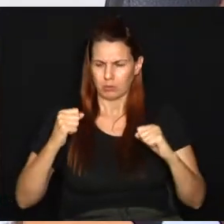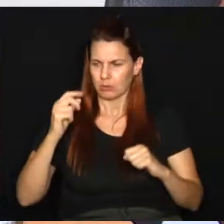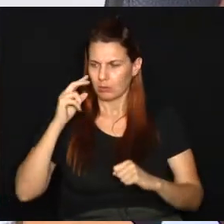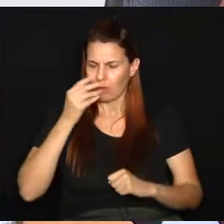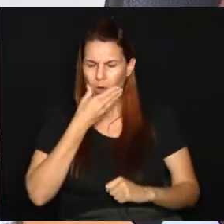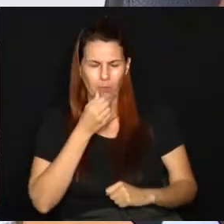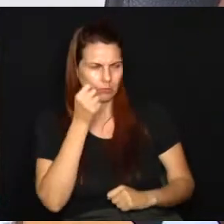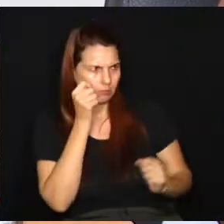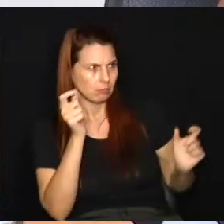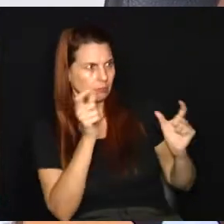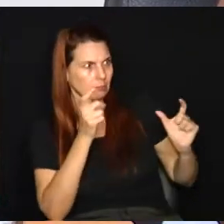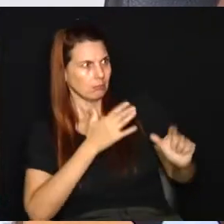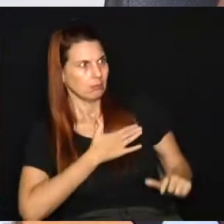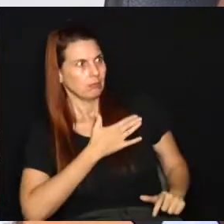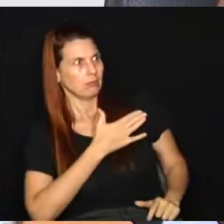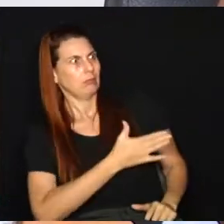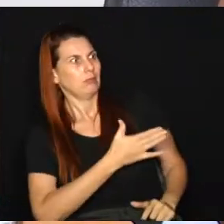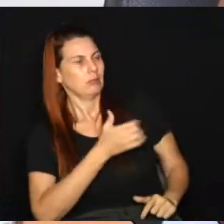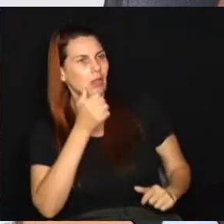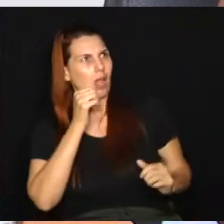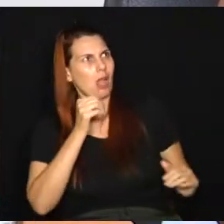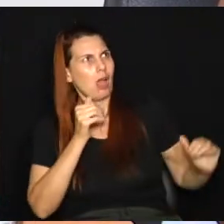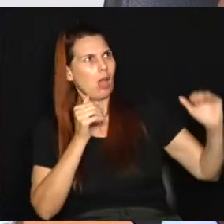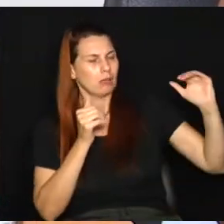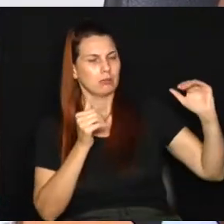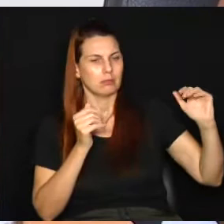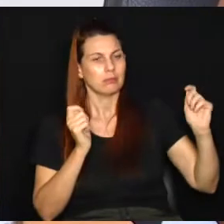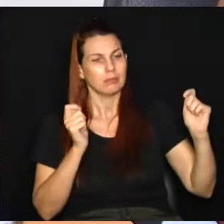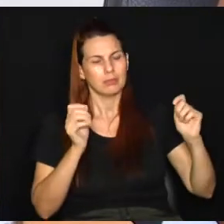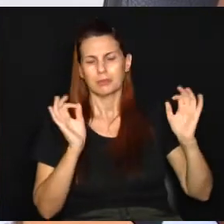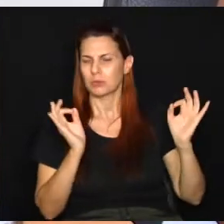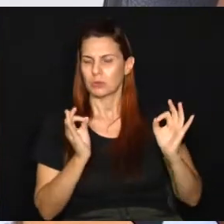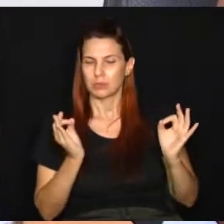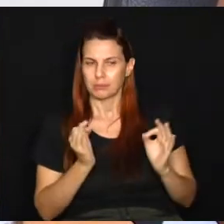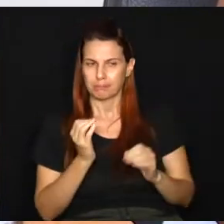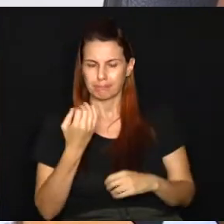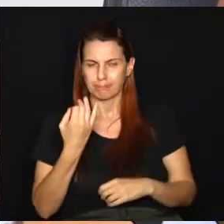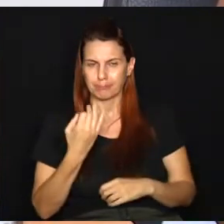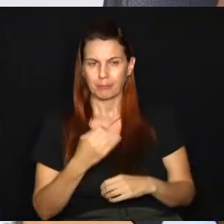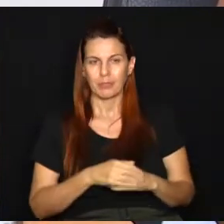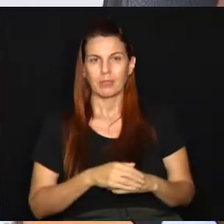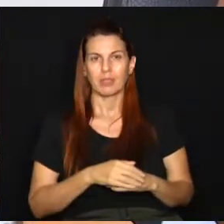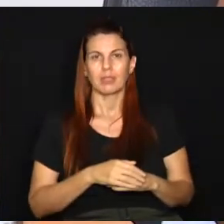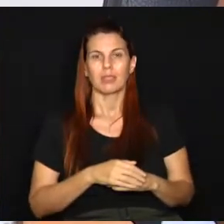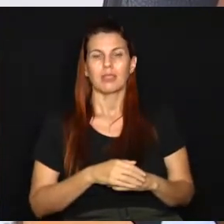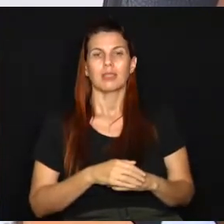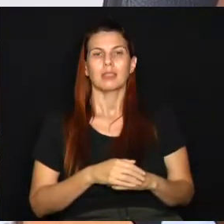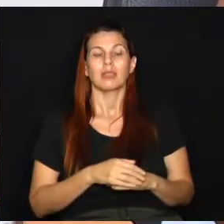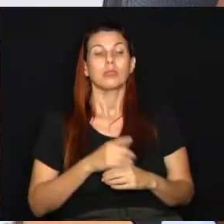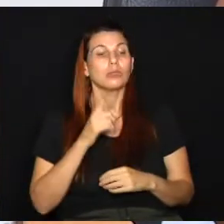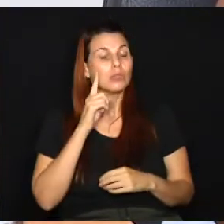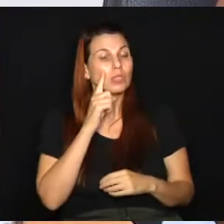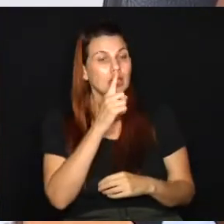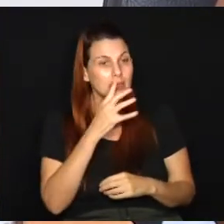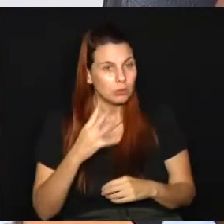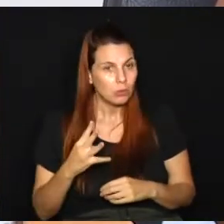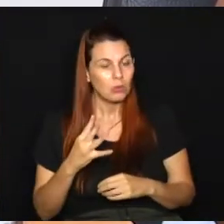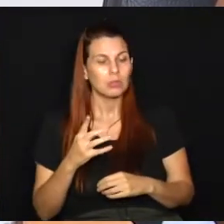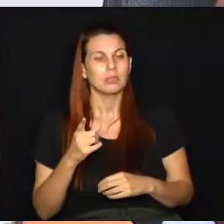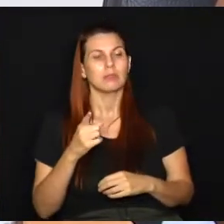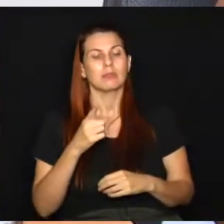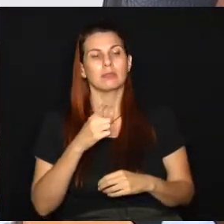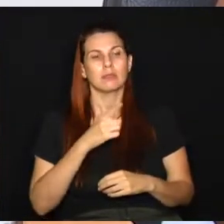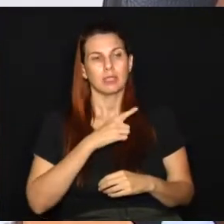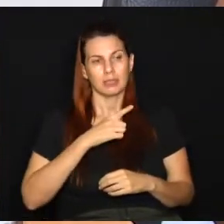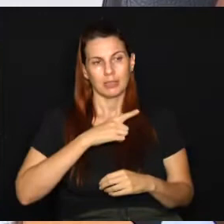Porque a Vanessa já é bem grandona. Mas aí deu tudo certo. Mas então, vão conhecer. Dia 14 vai ter batalha de